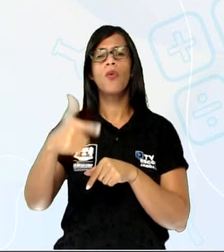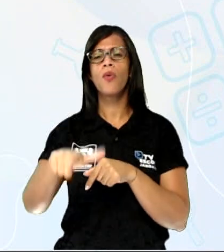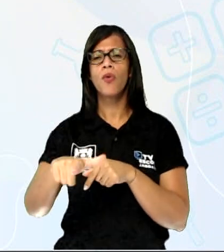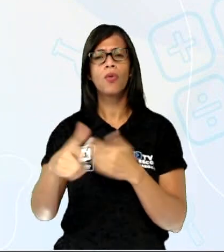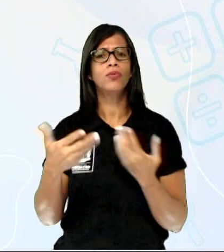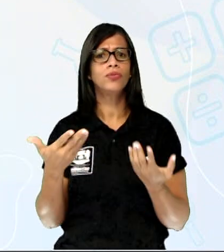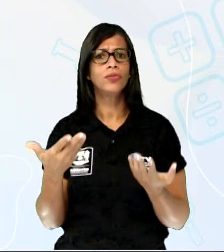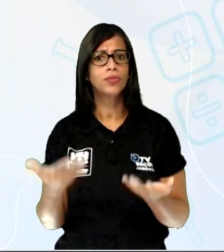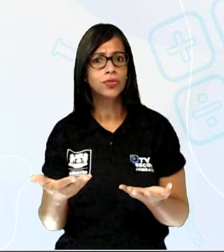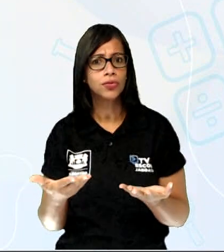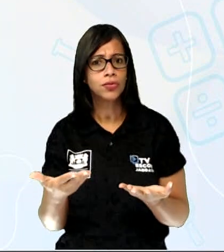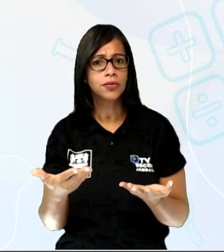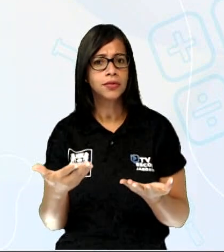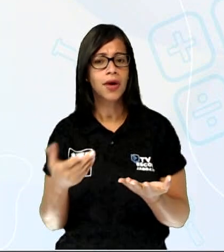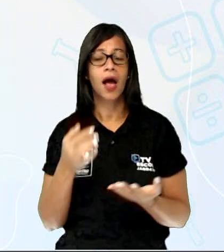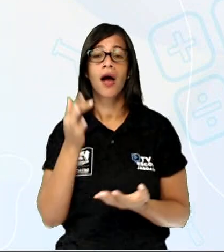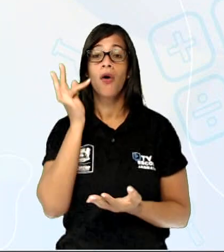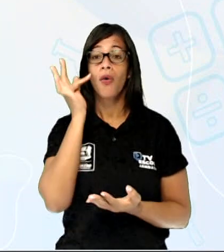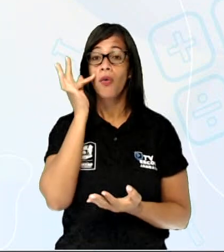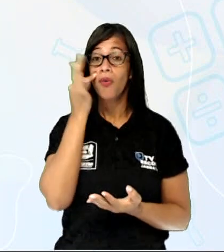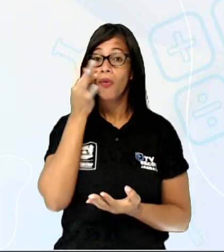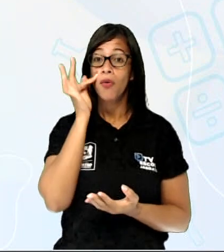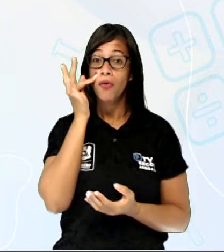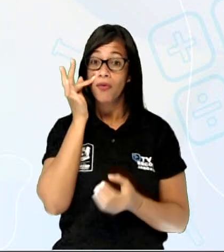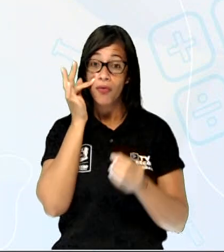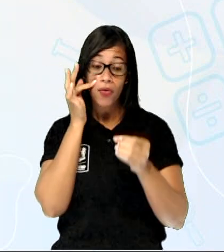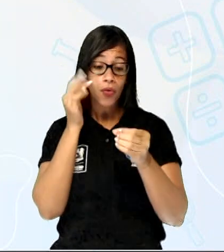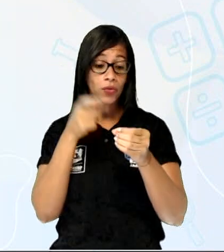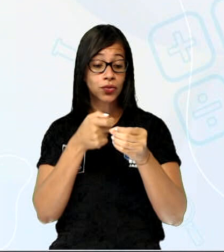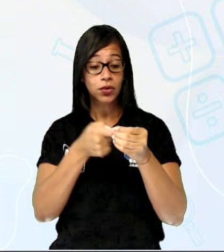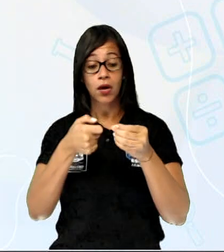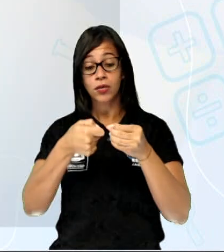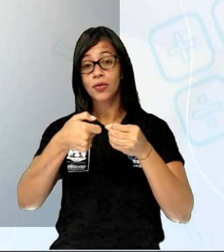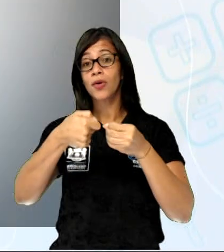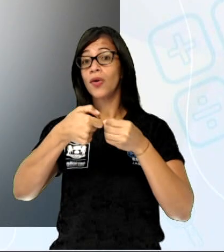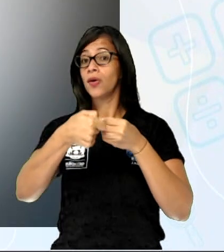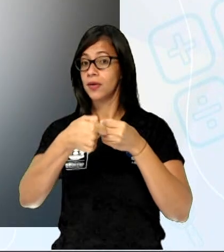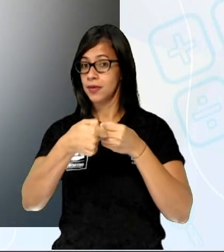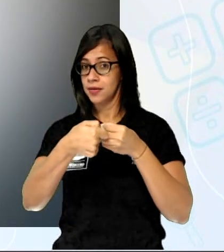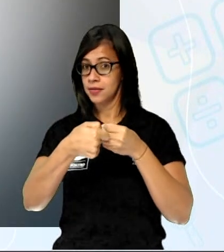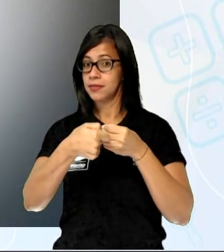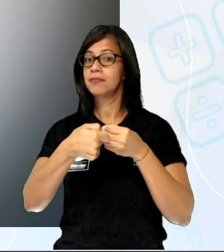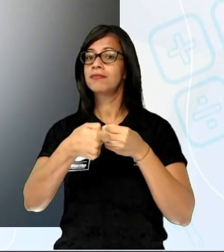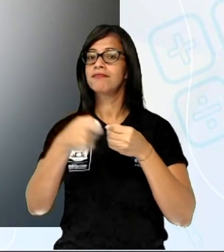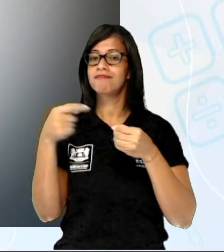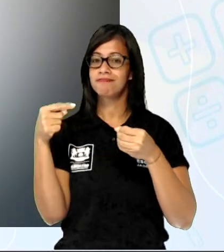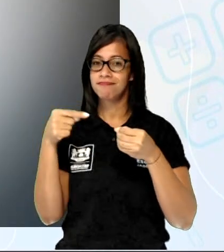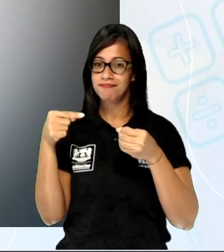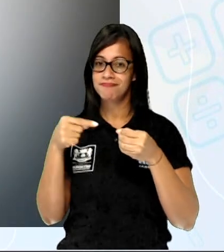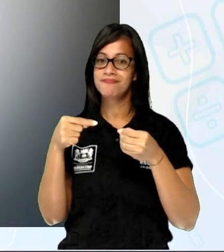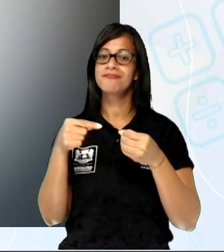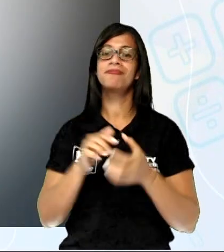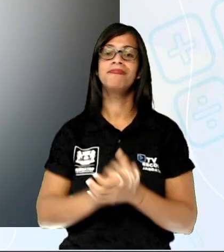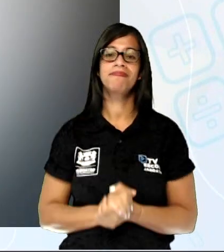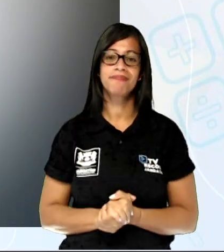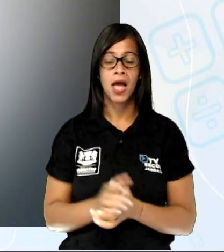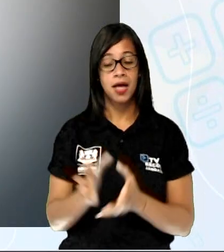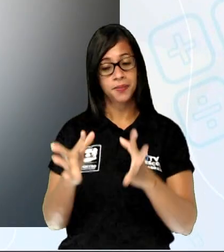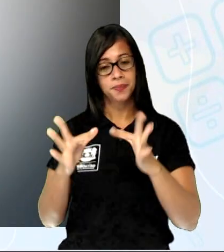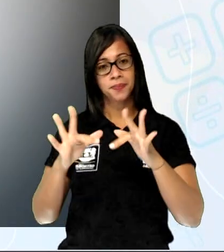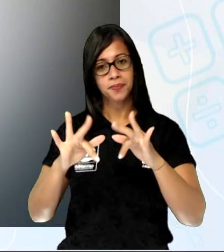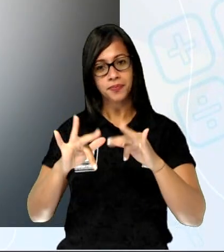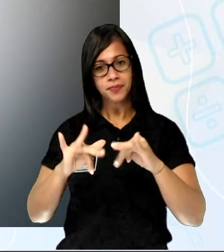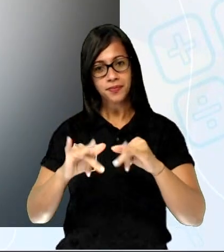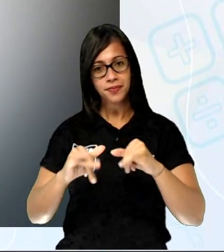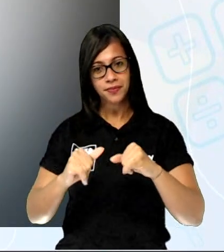da noz, que para muita gente foi novidade, até para mim. E encerramos com